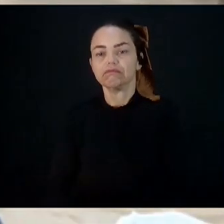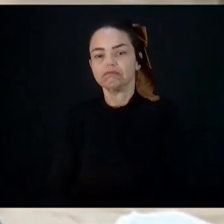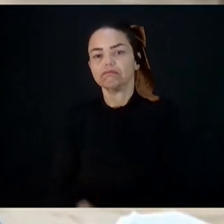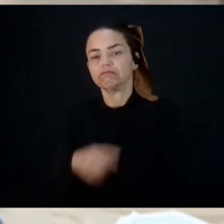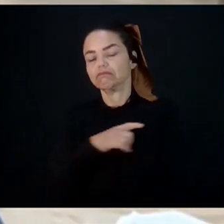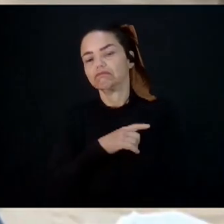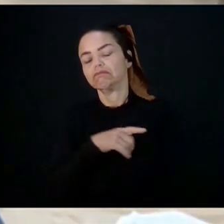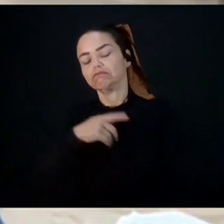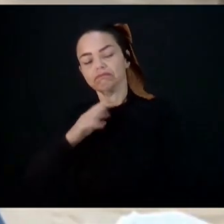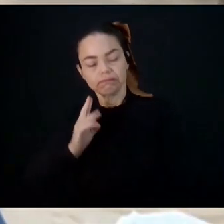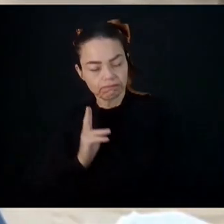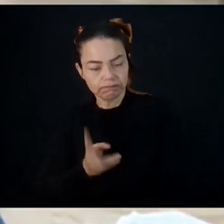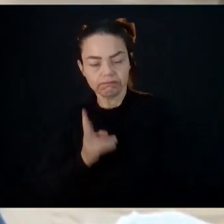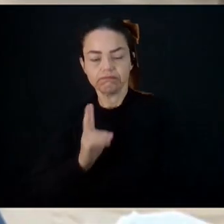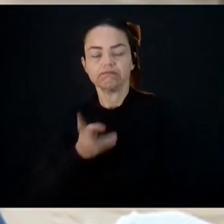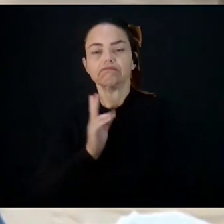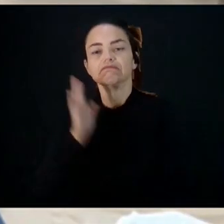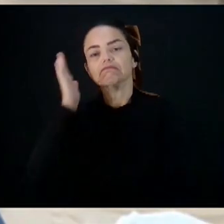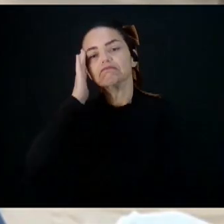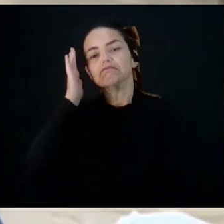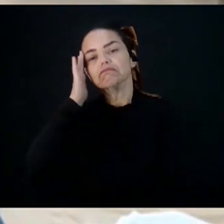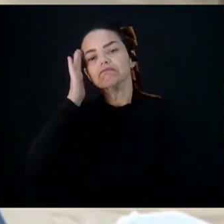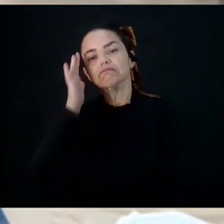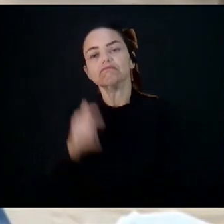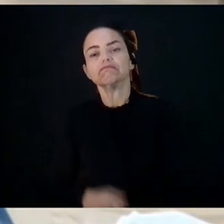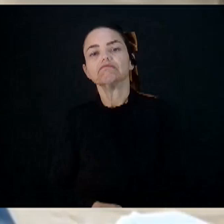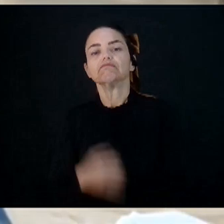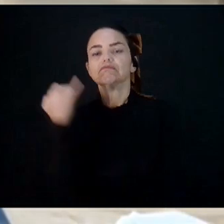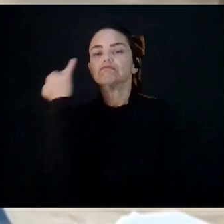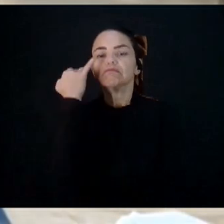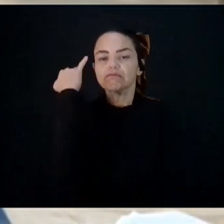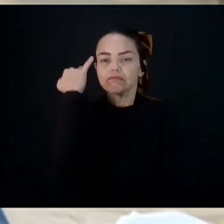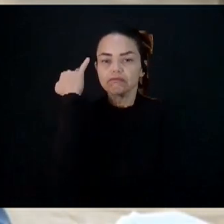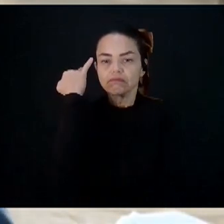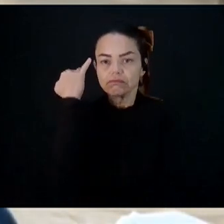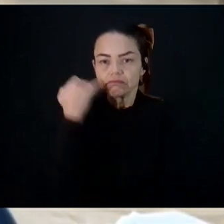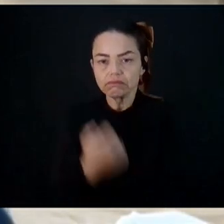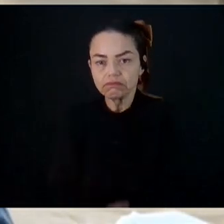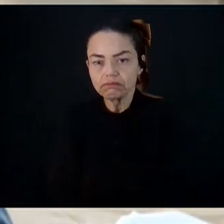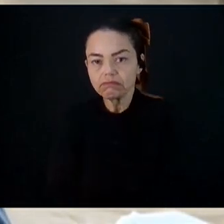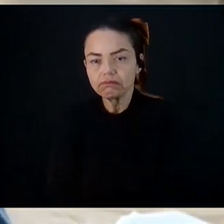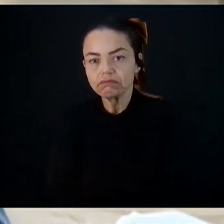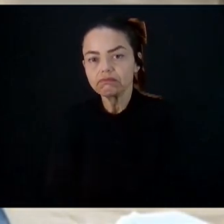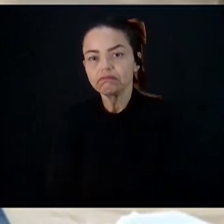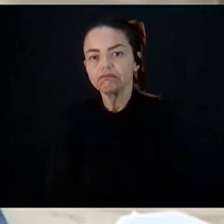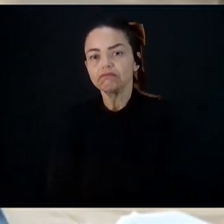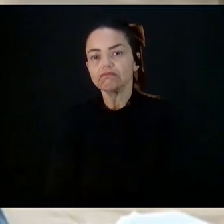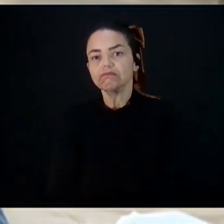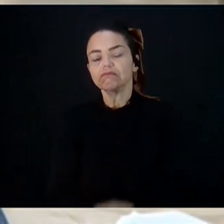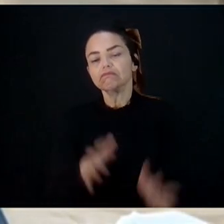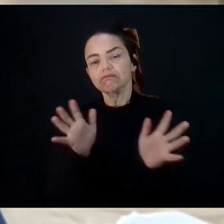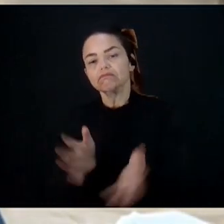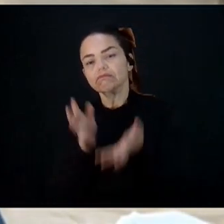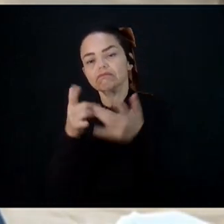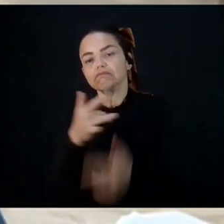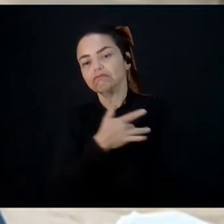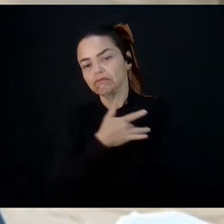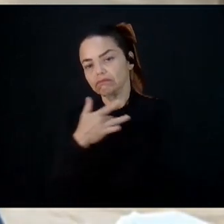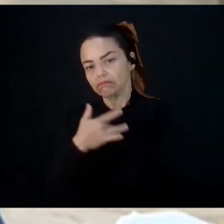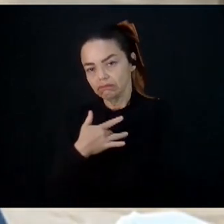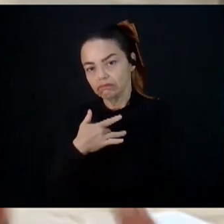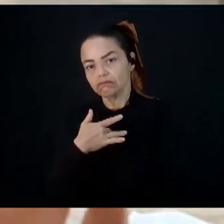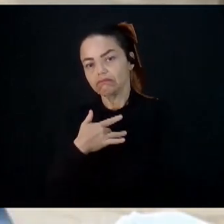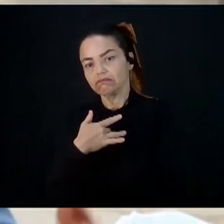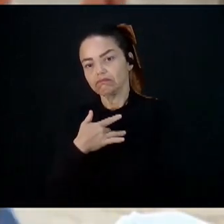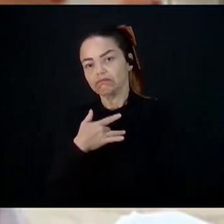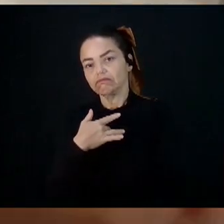mais a gente está compreendendo a importância de promover a saúde de uma forma